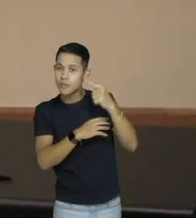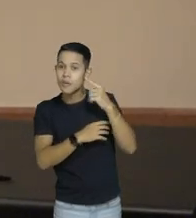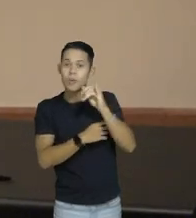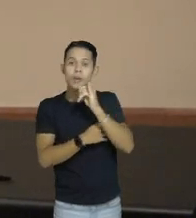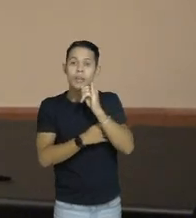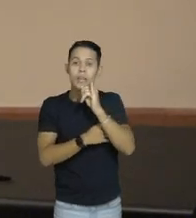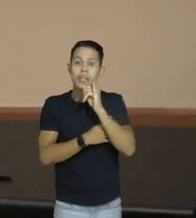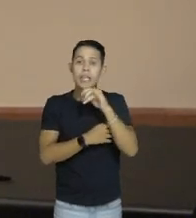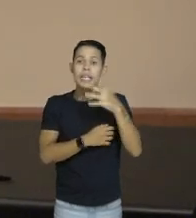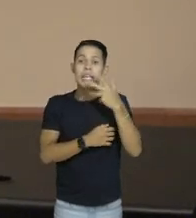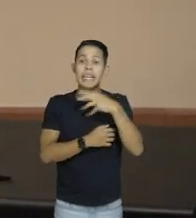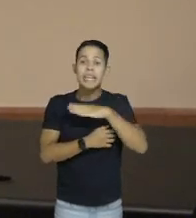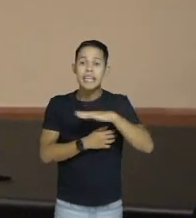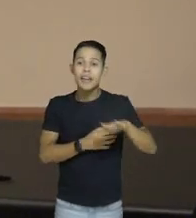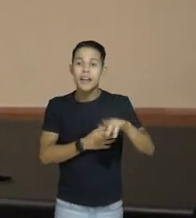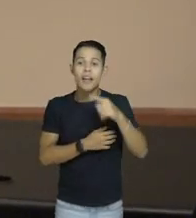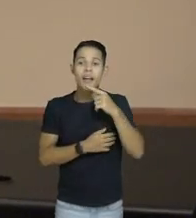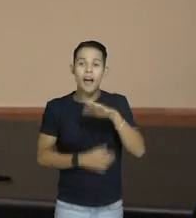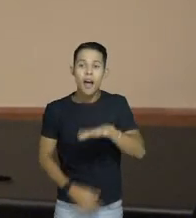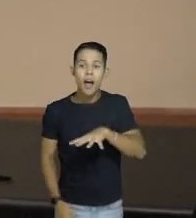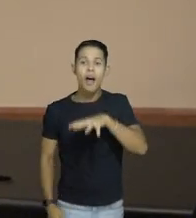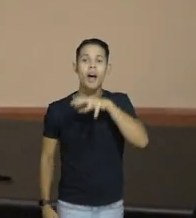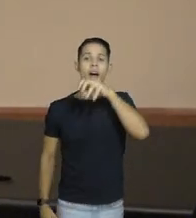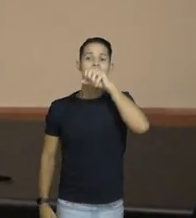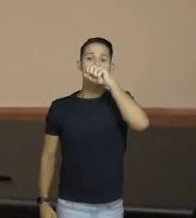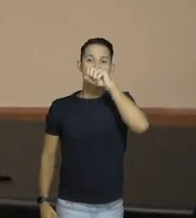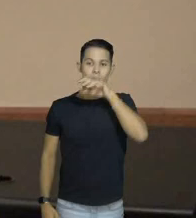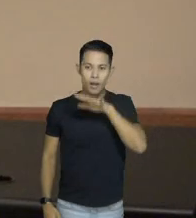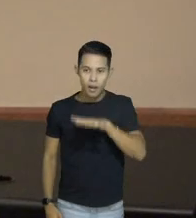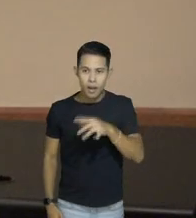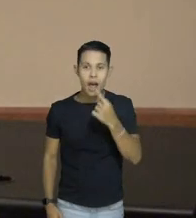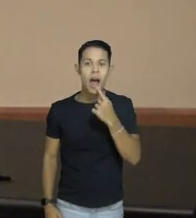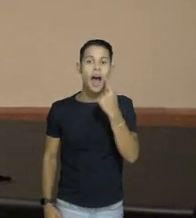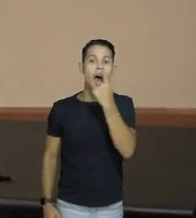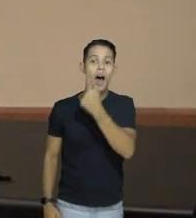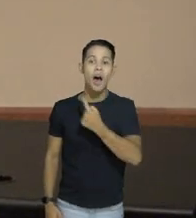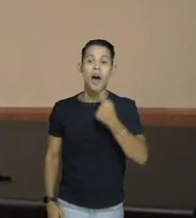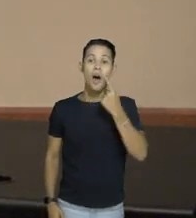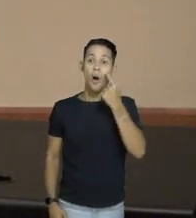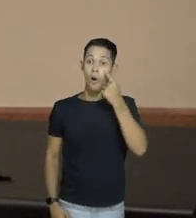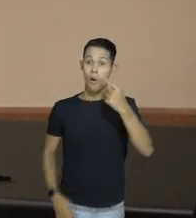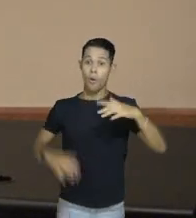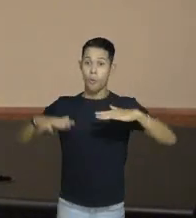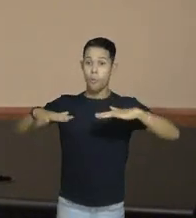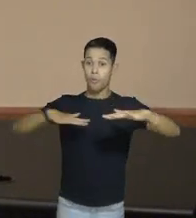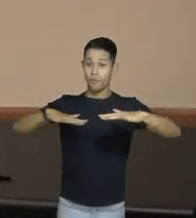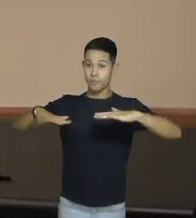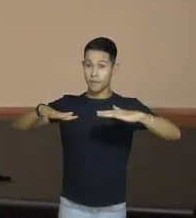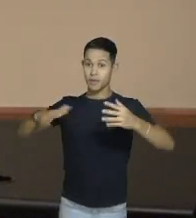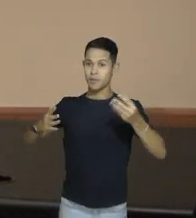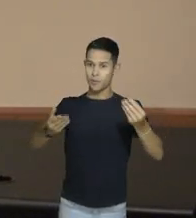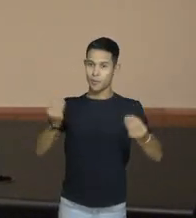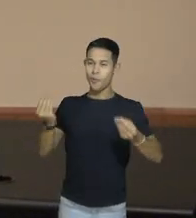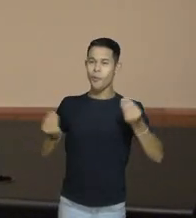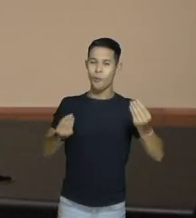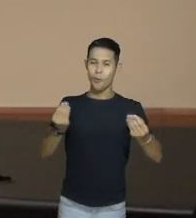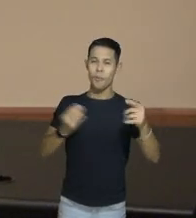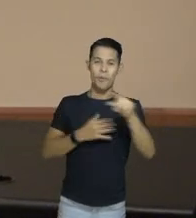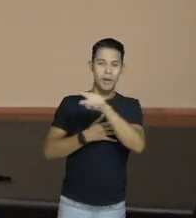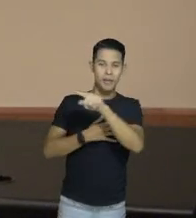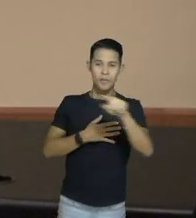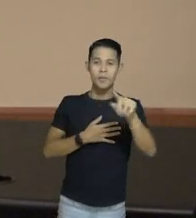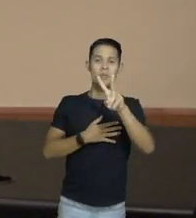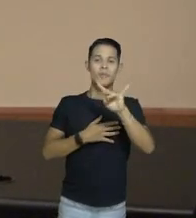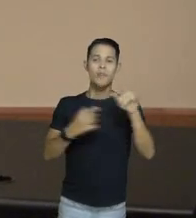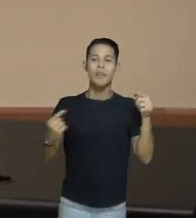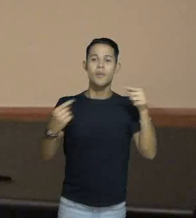respirar pela boca? Eu vou fazer aqui o movimento do respirar pela boca, o que é, e vocês talvez vão associar com pessoas que conheçam